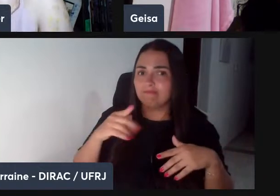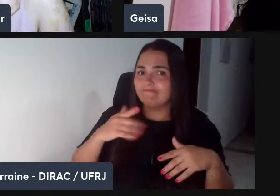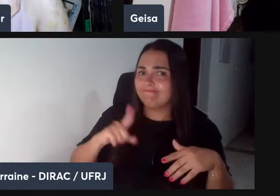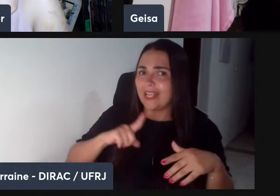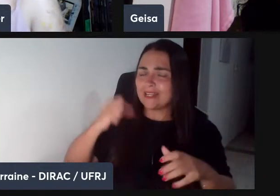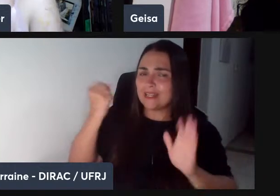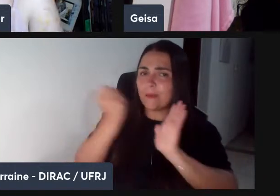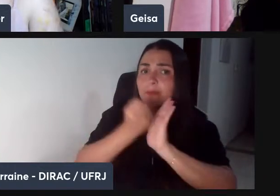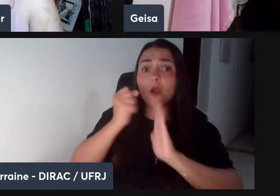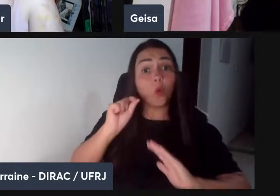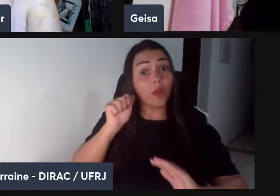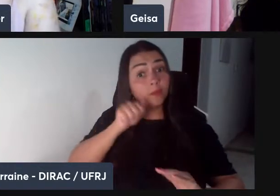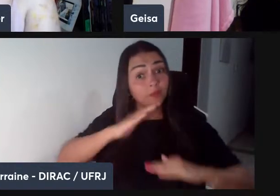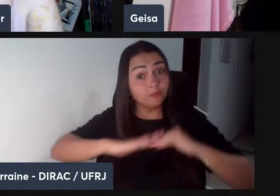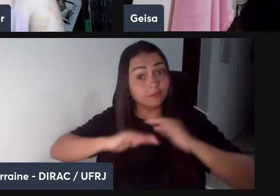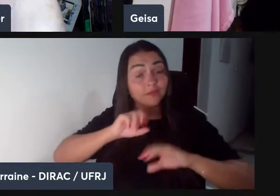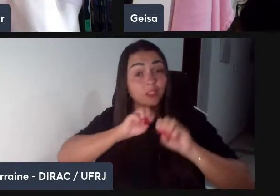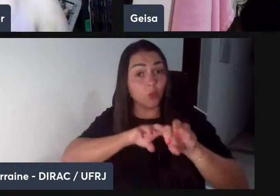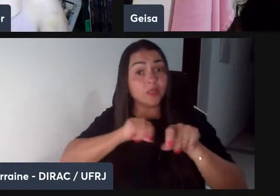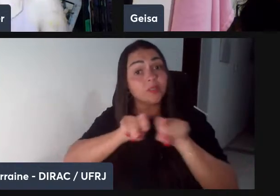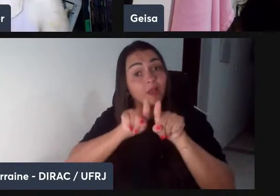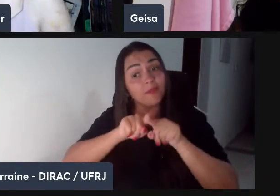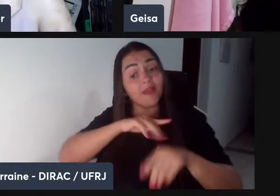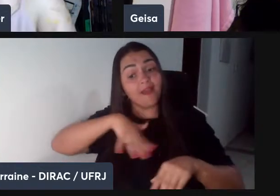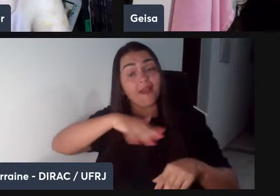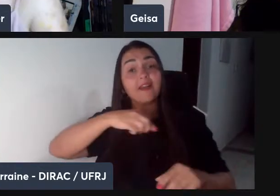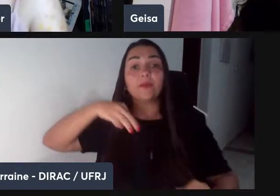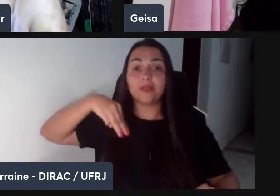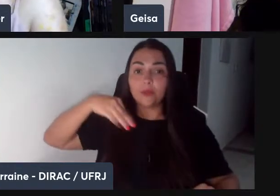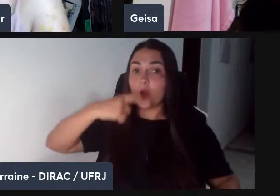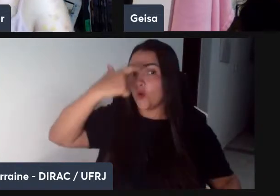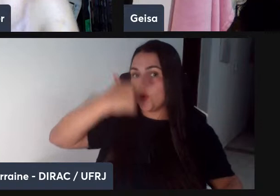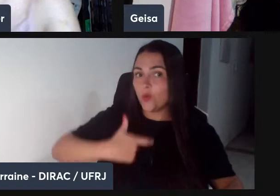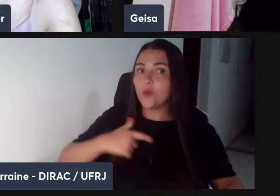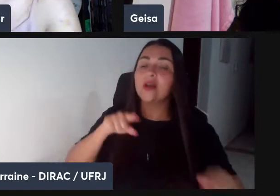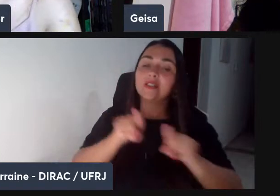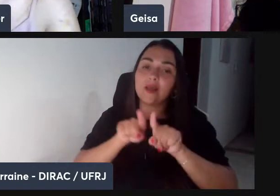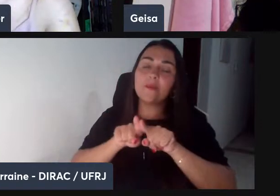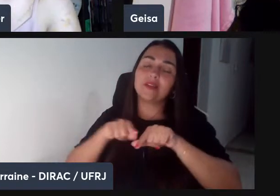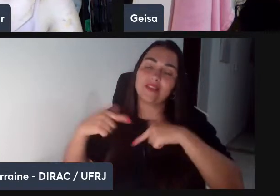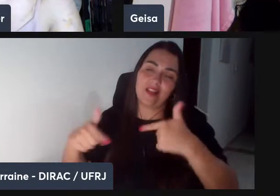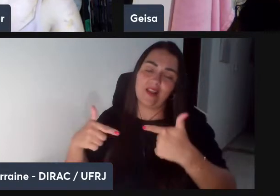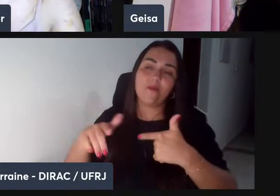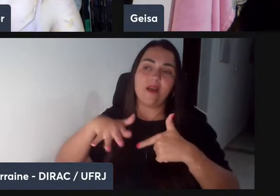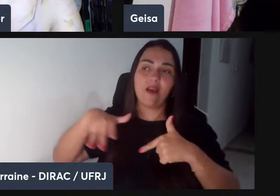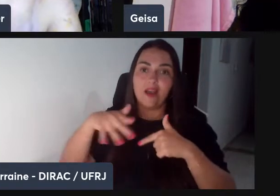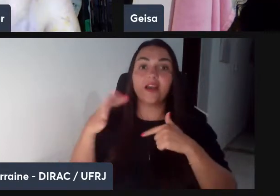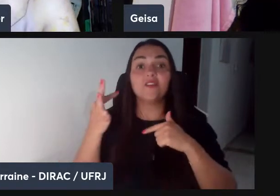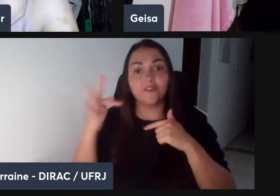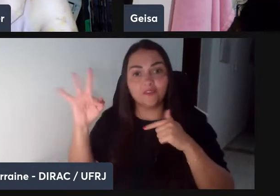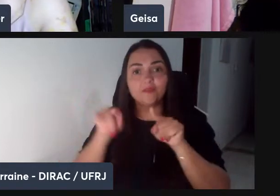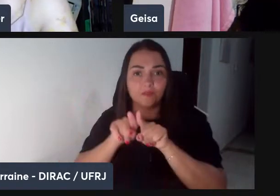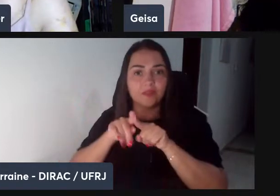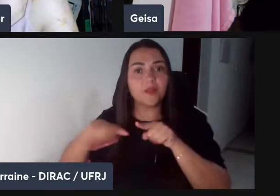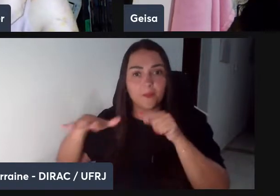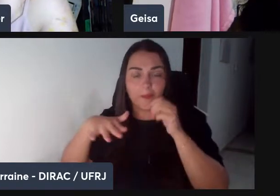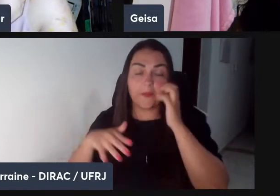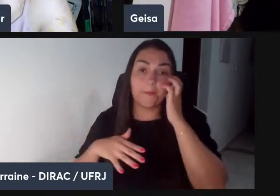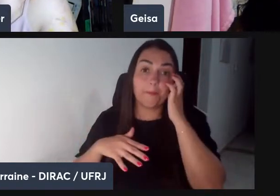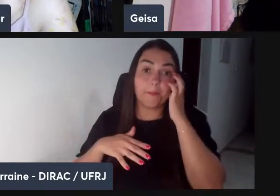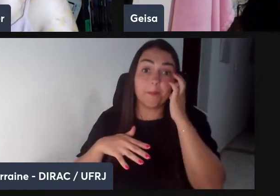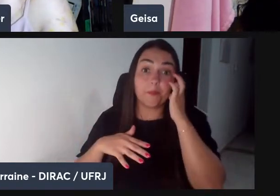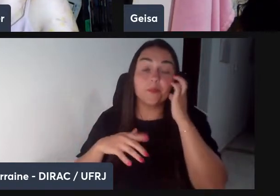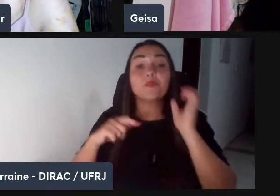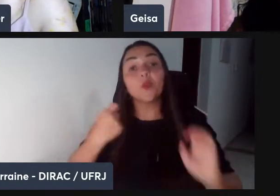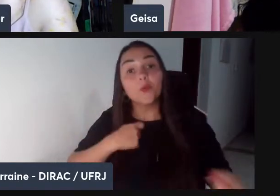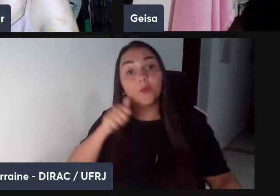educadoras, matemáticas, eu também me incluo nisso, né? Apesar de eu também ser física. E ser mulher e